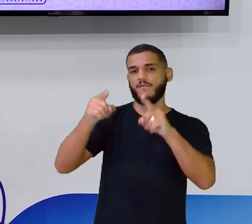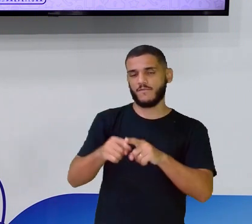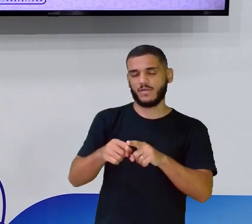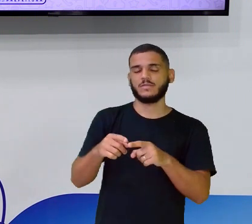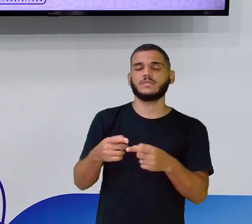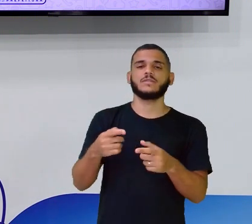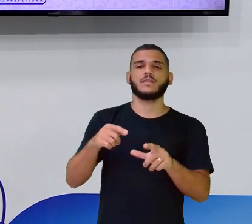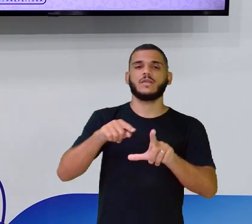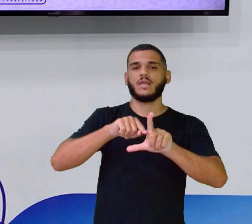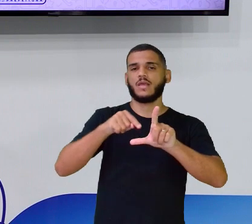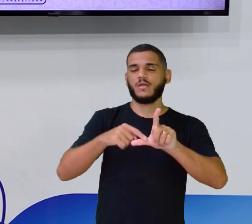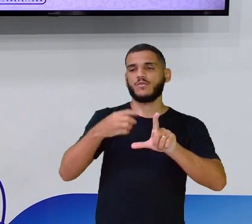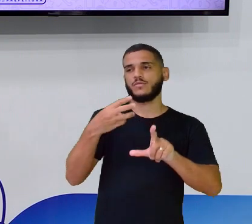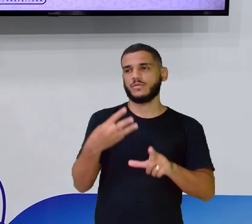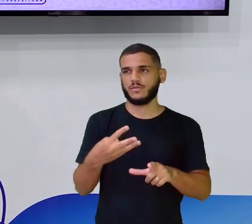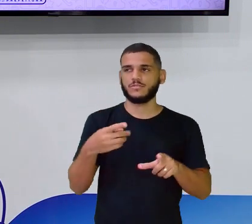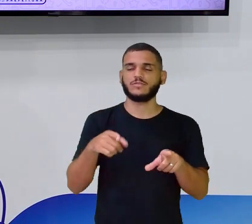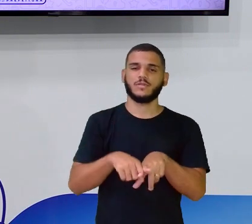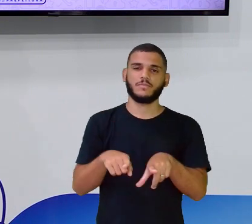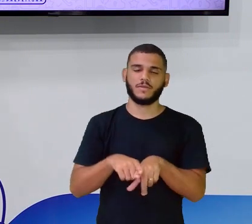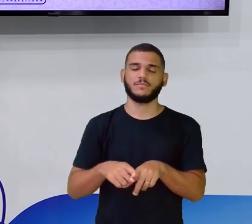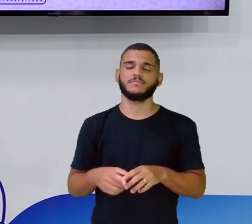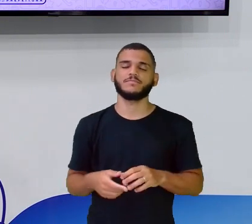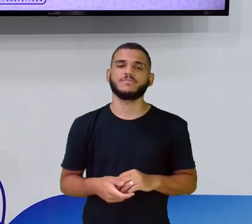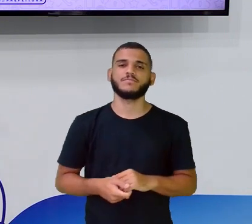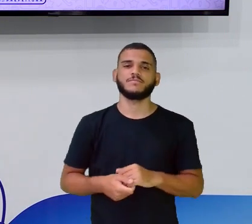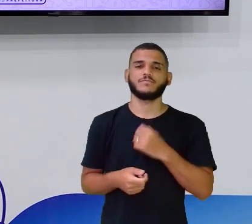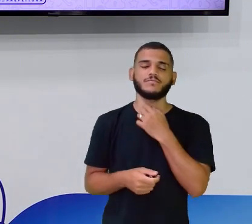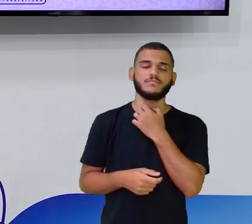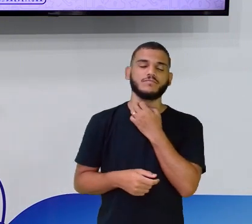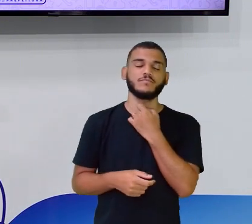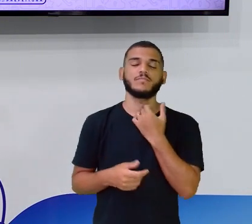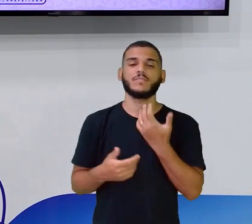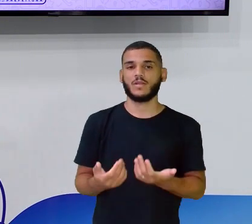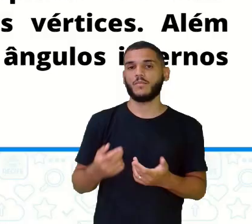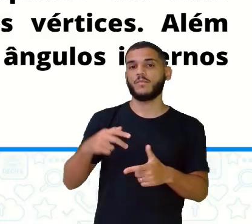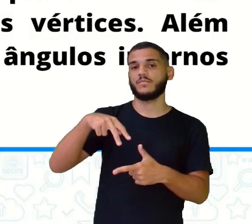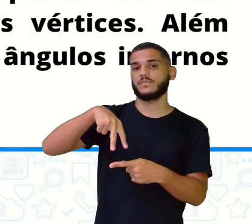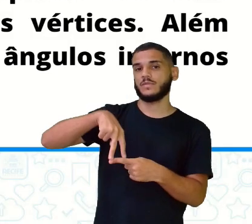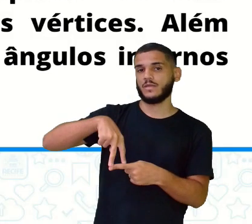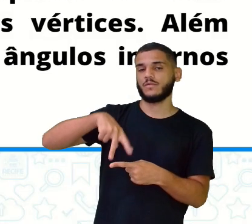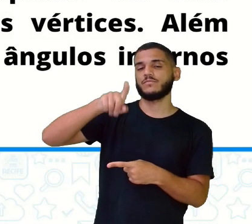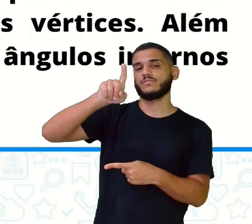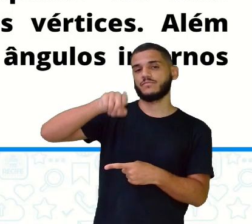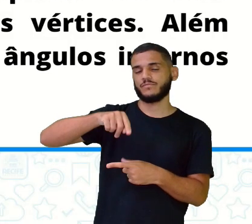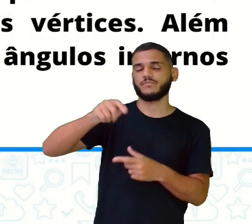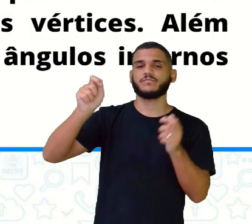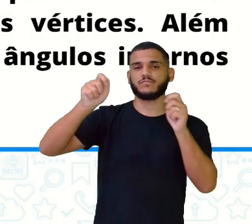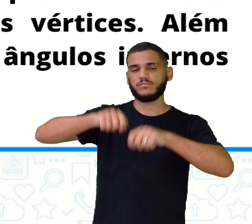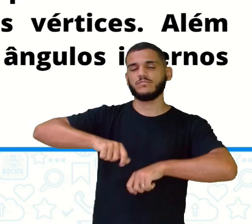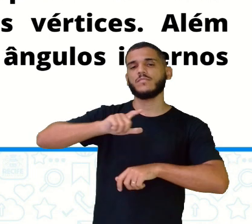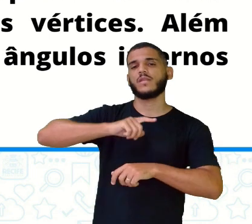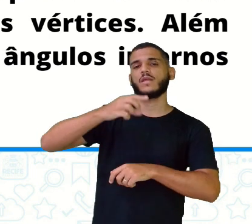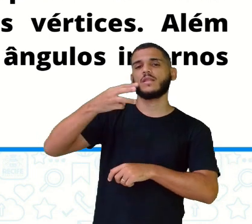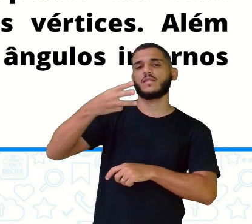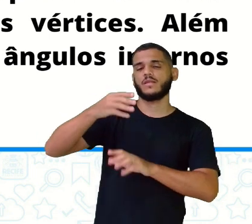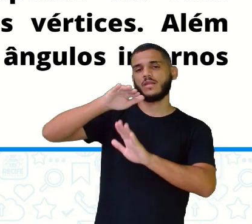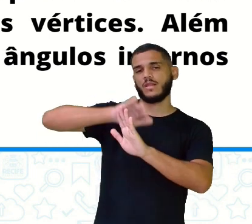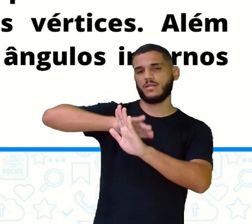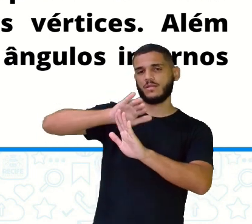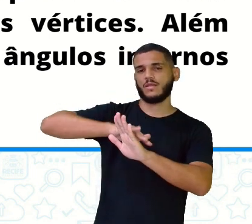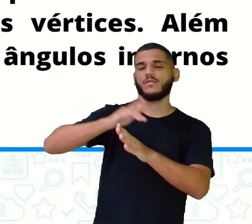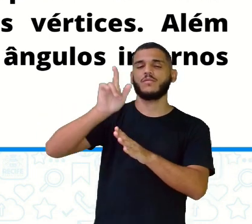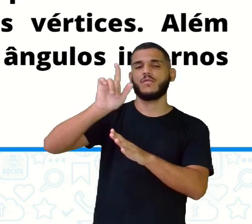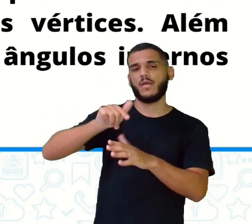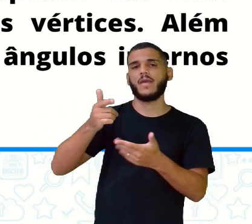tá? Mas não é à toa que eu trouxe para vocês isso. Um triângulo é um polígono que possui 3 lados que necessariamente